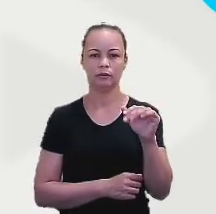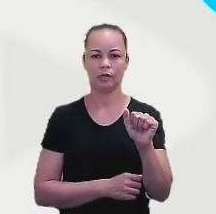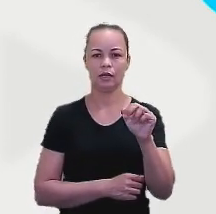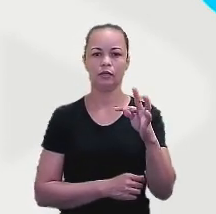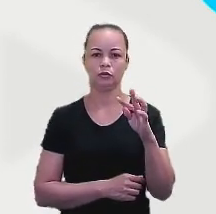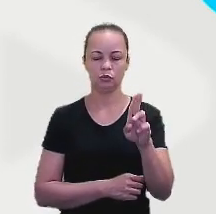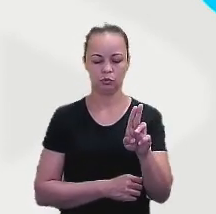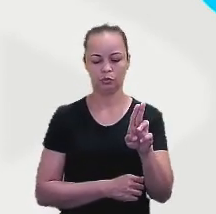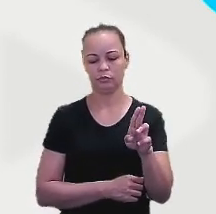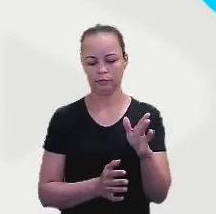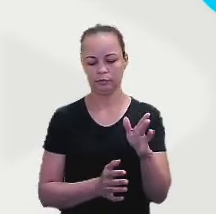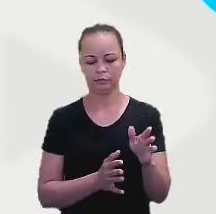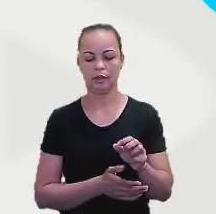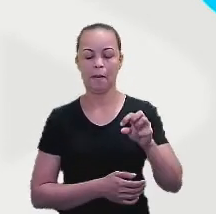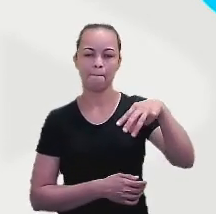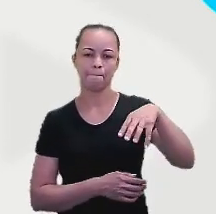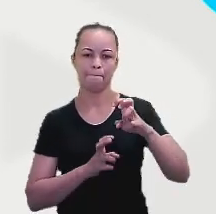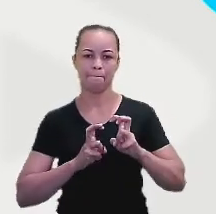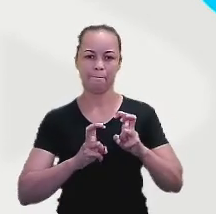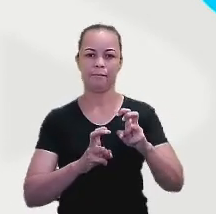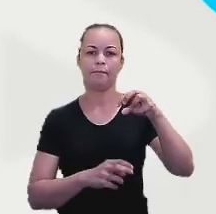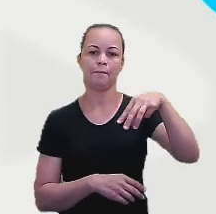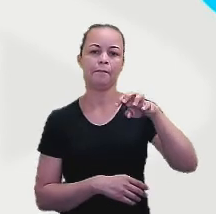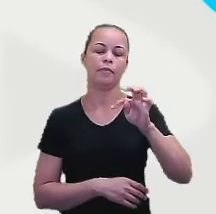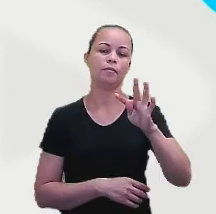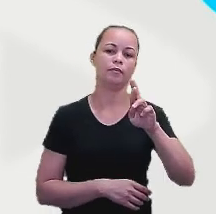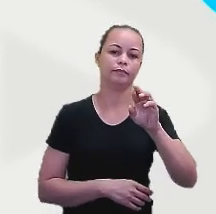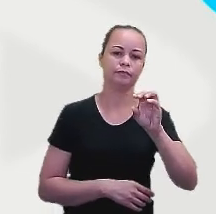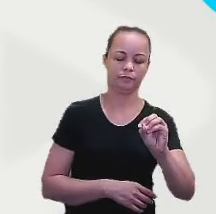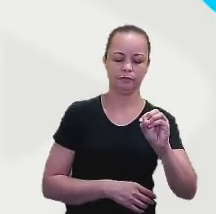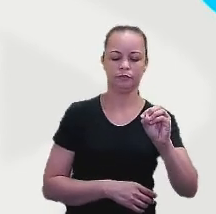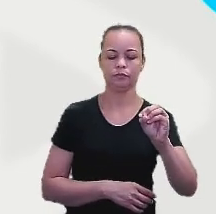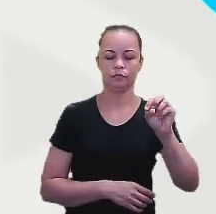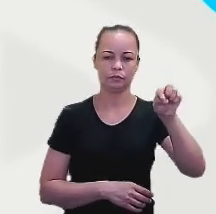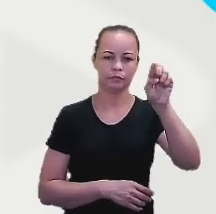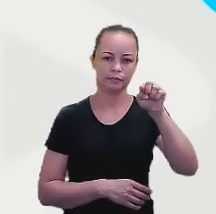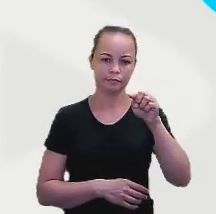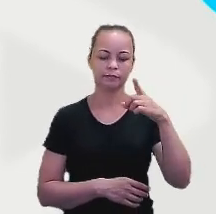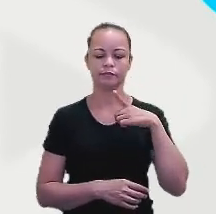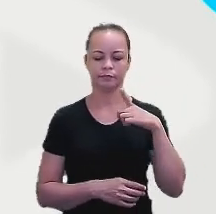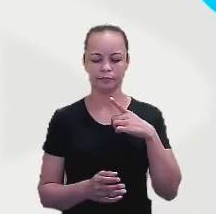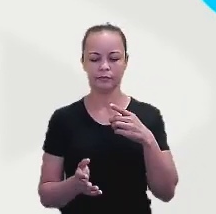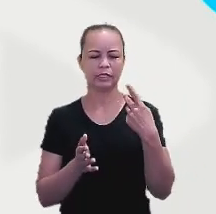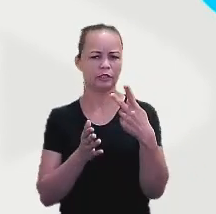não. Nadar não. Paletó sim e gilós também. Tá bom?